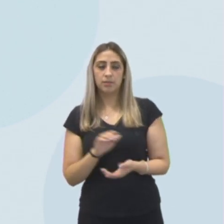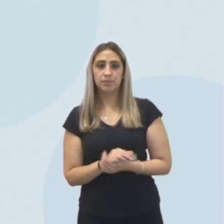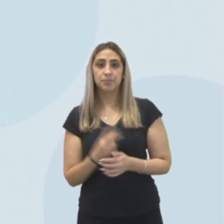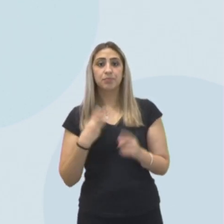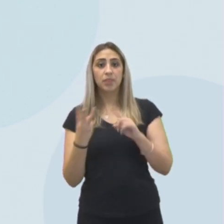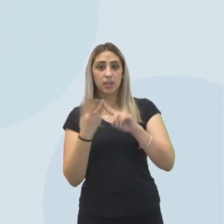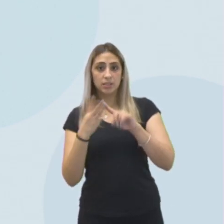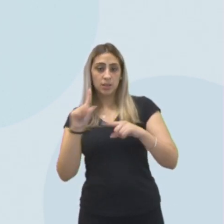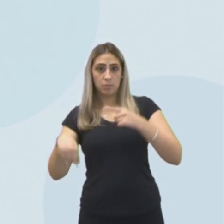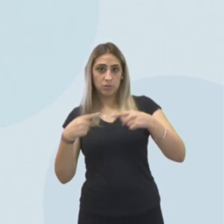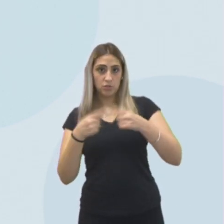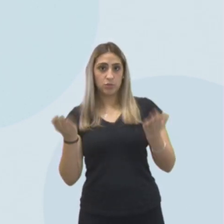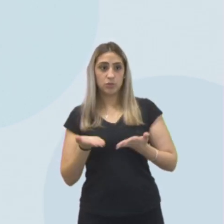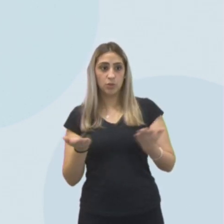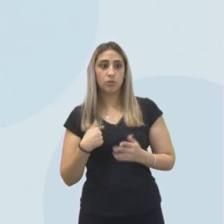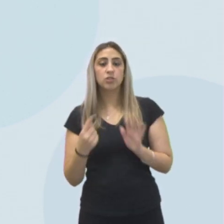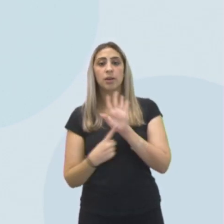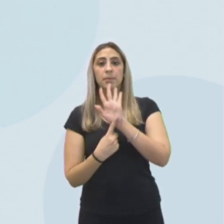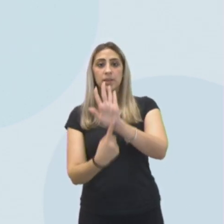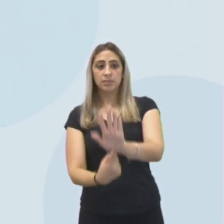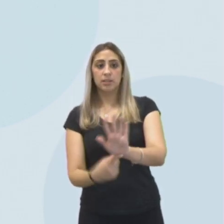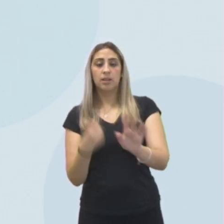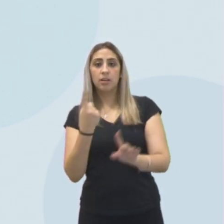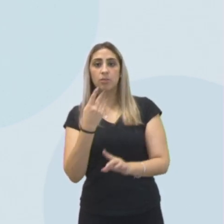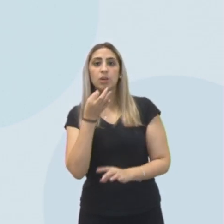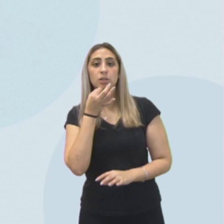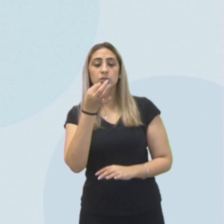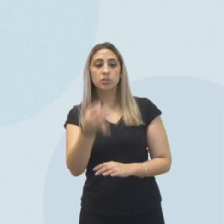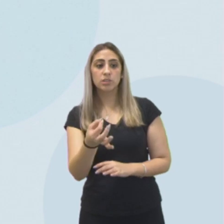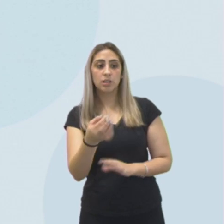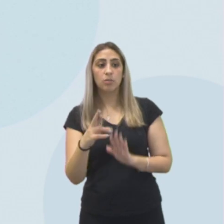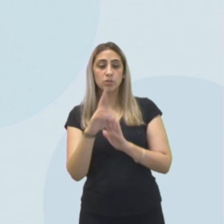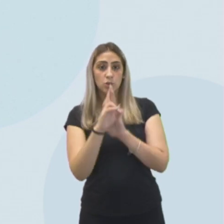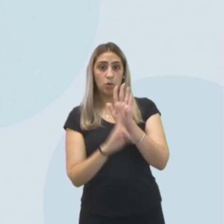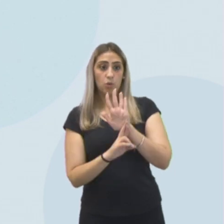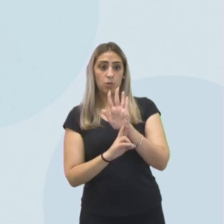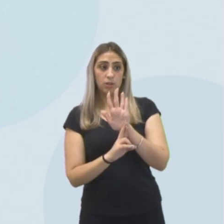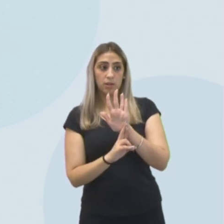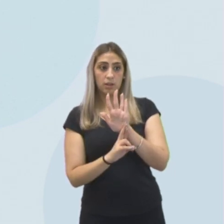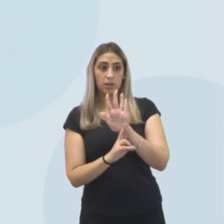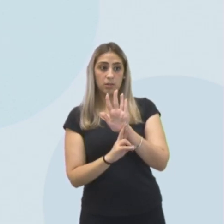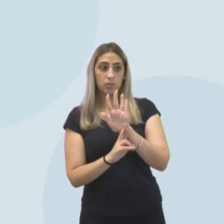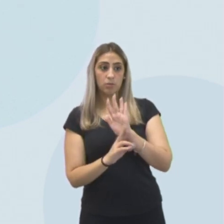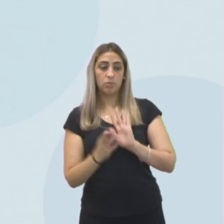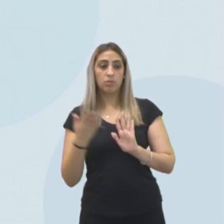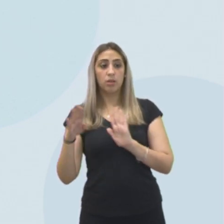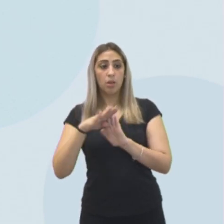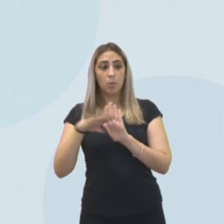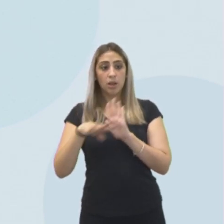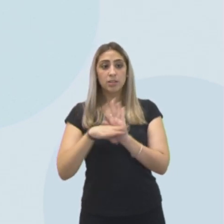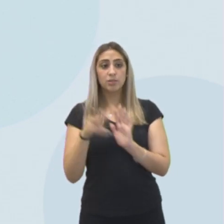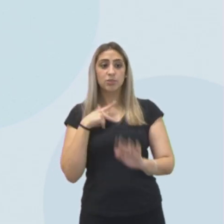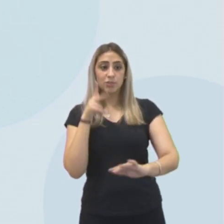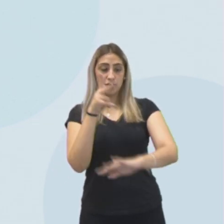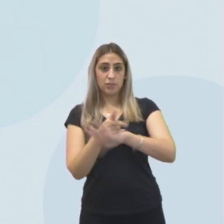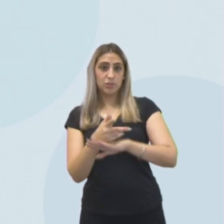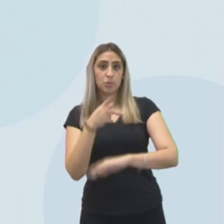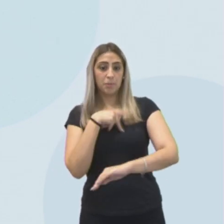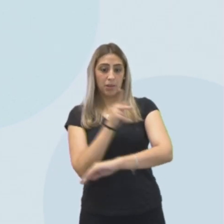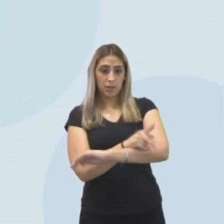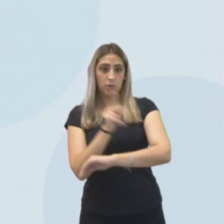objetivo de hoje é apresentar uma sugestão de roteiro para a elaboração de vídeos como